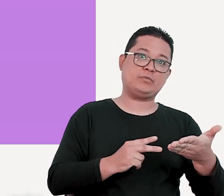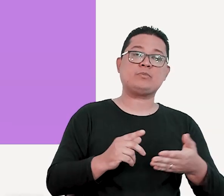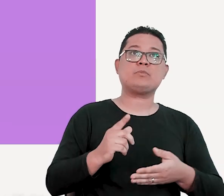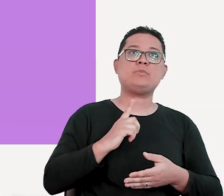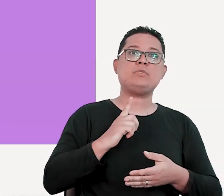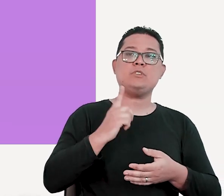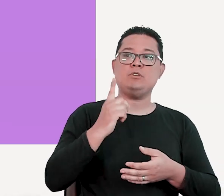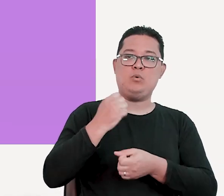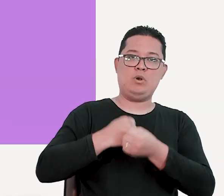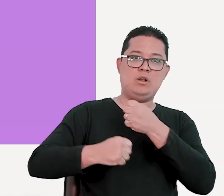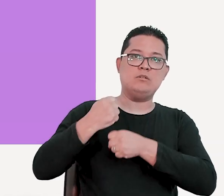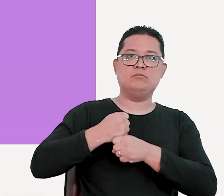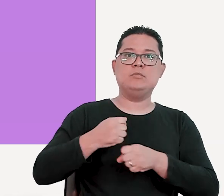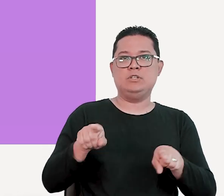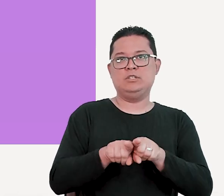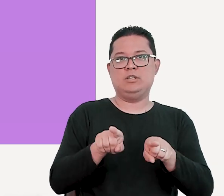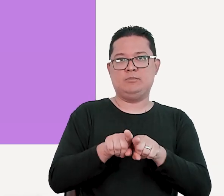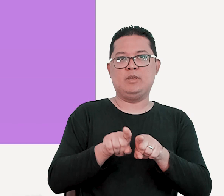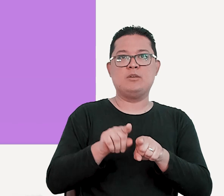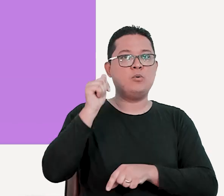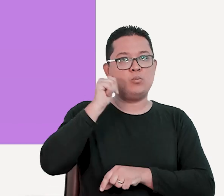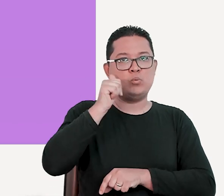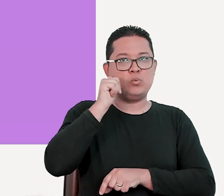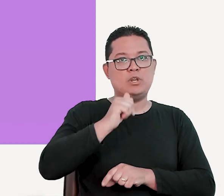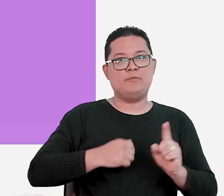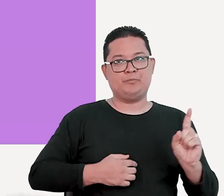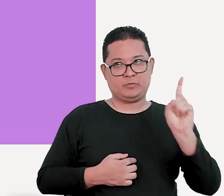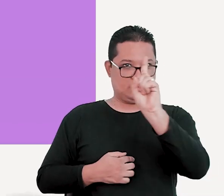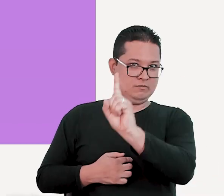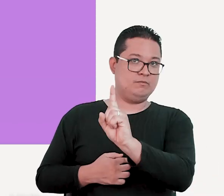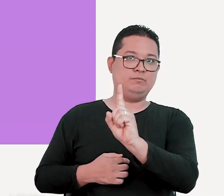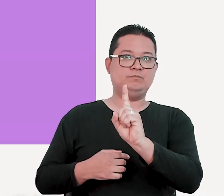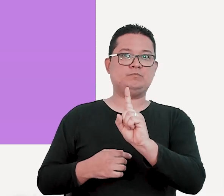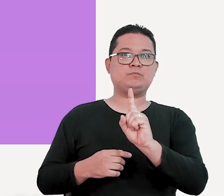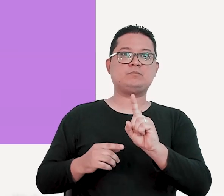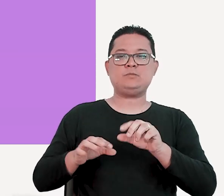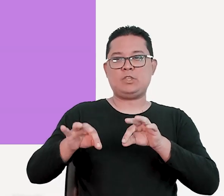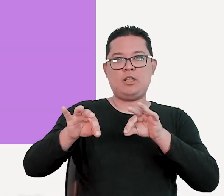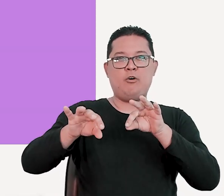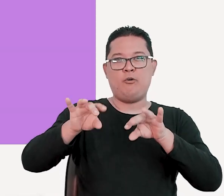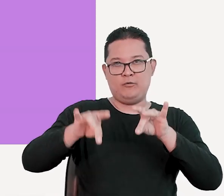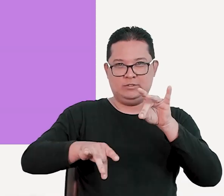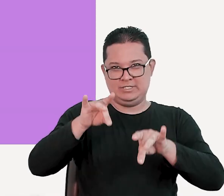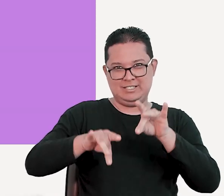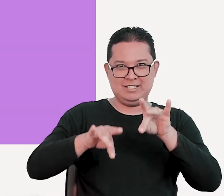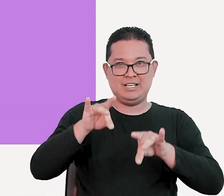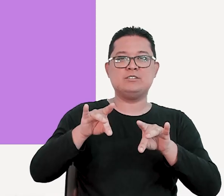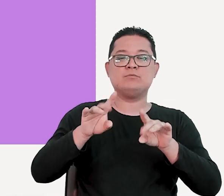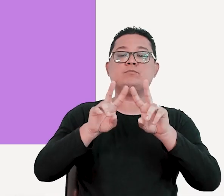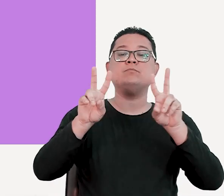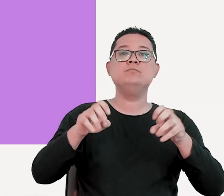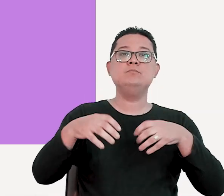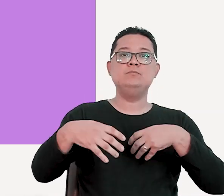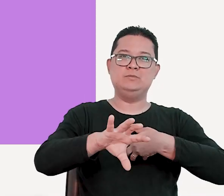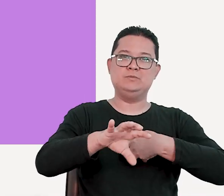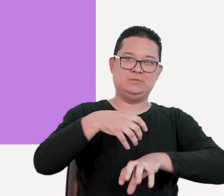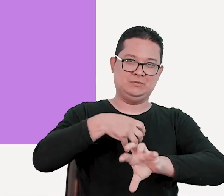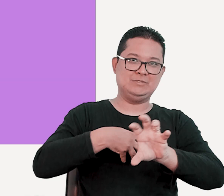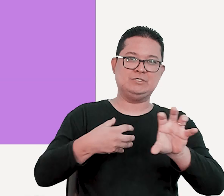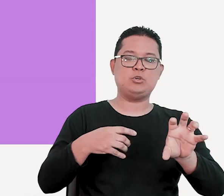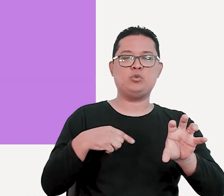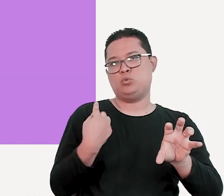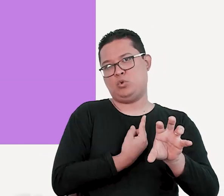Fukamati também, que ela foi falar sobre empatia, para dar um treinamento geral para a empresa, desde da gente, da equipe de design até